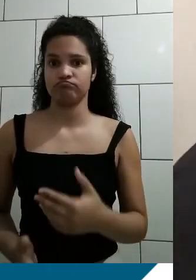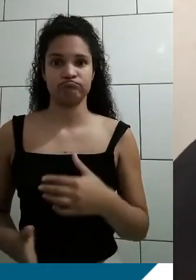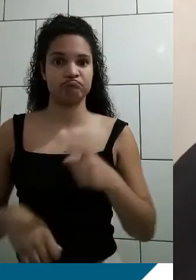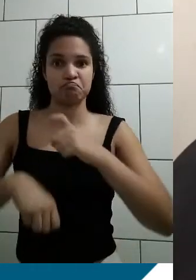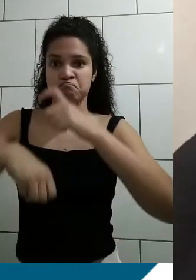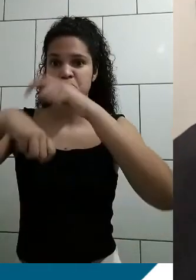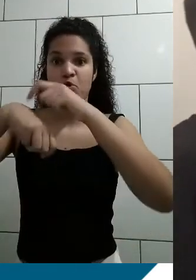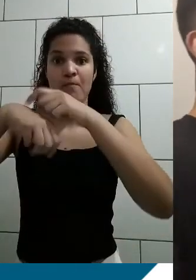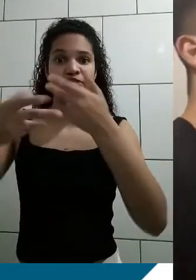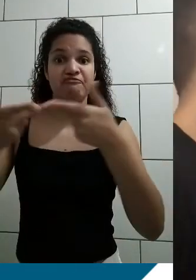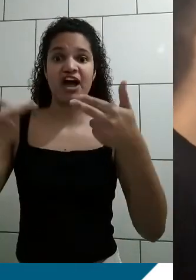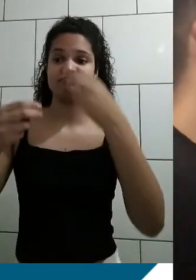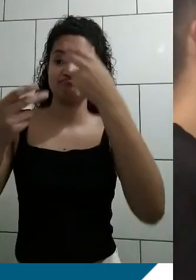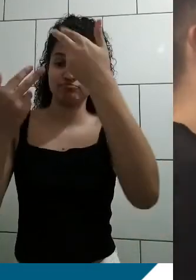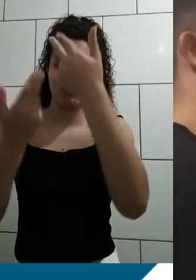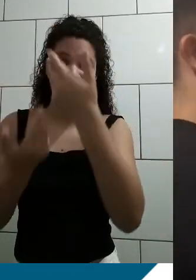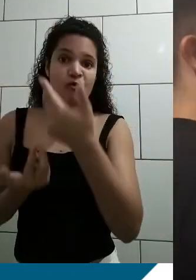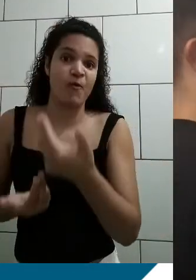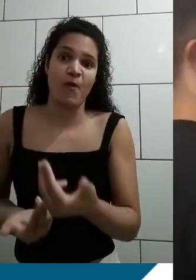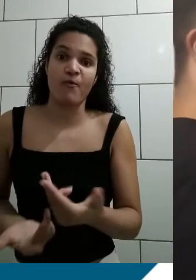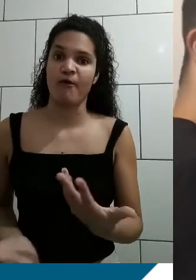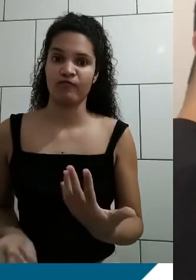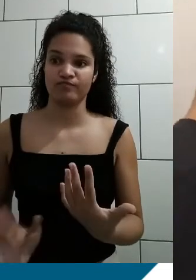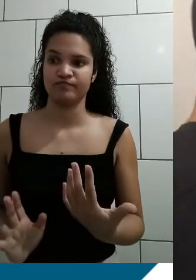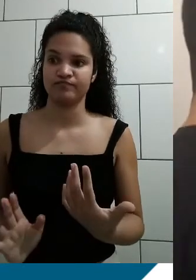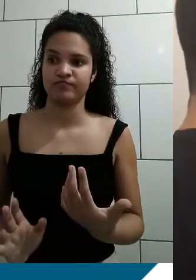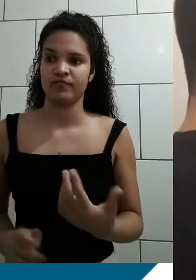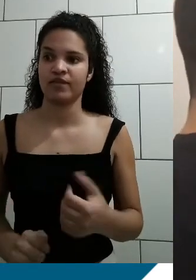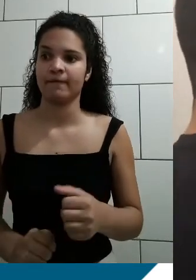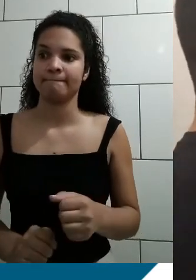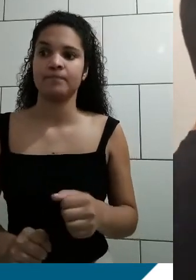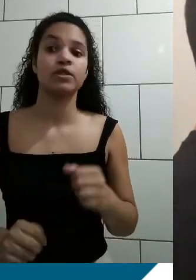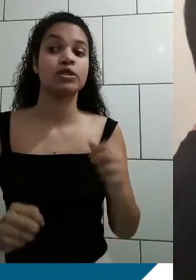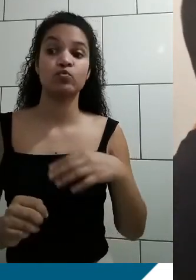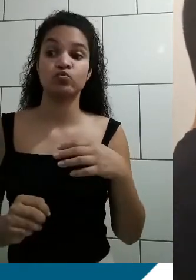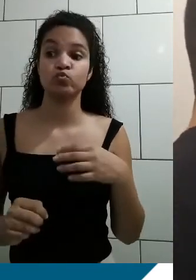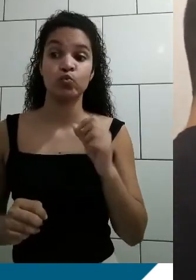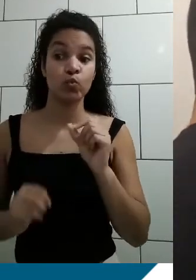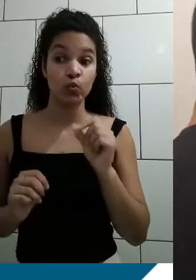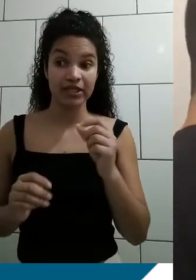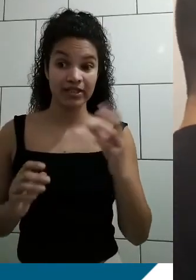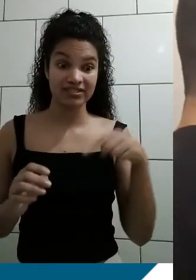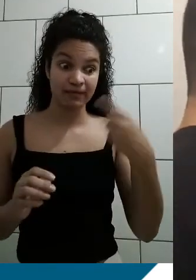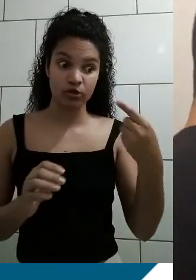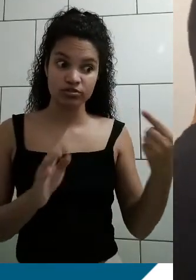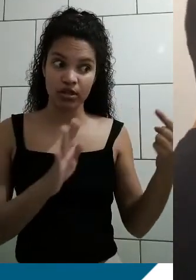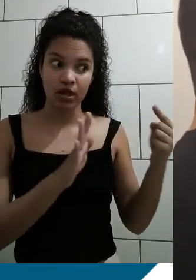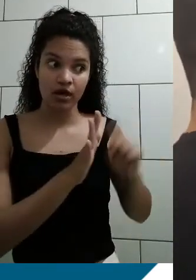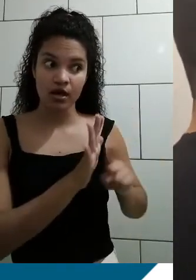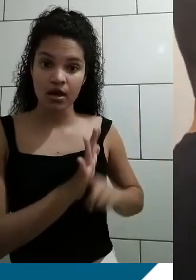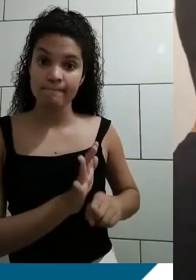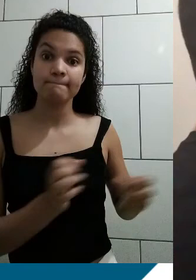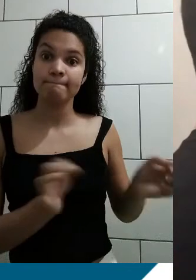aqui, o que sobrar vai ser justamente a energia cinética. Então, é isso que a gente vai fazer agora. Energia potencial nesse ponto, né,